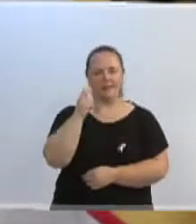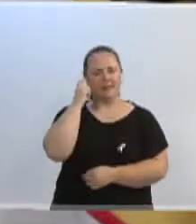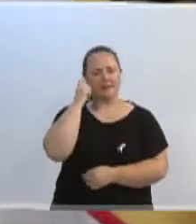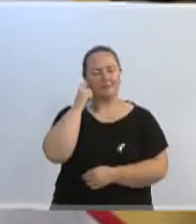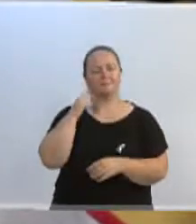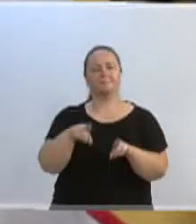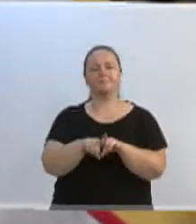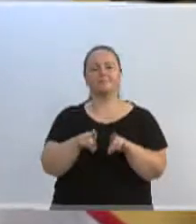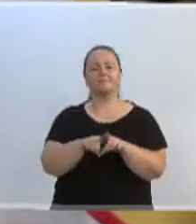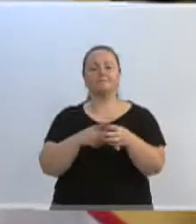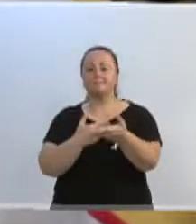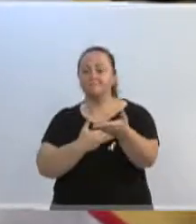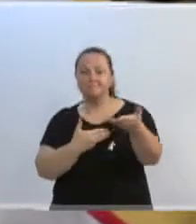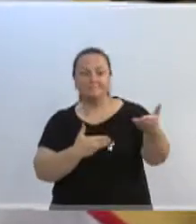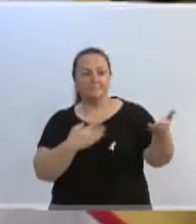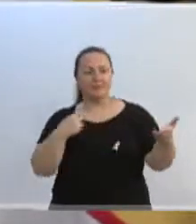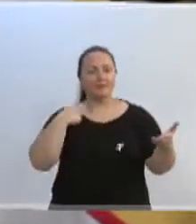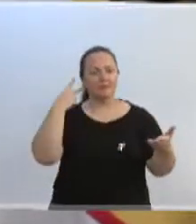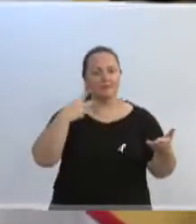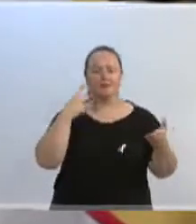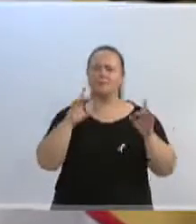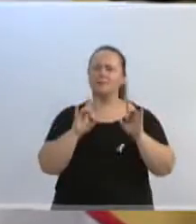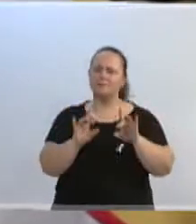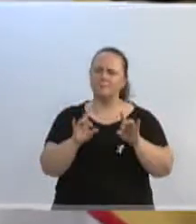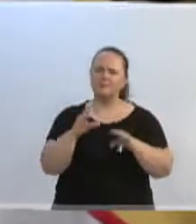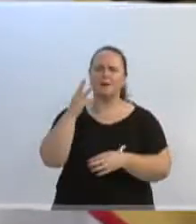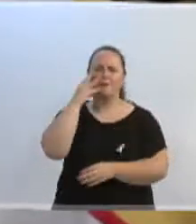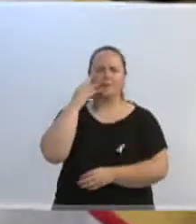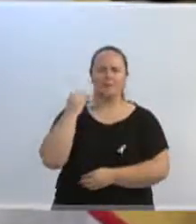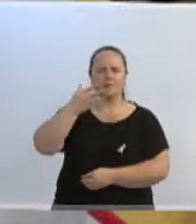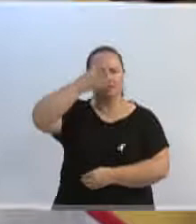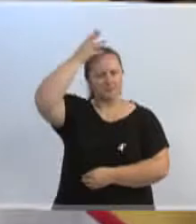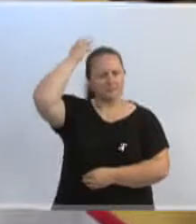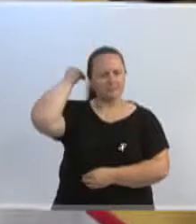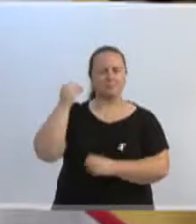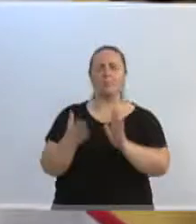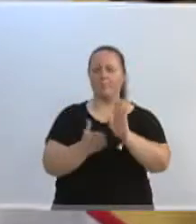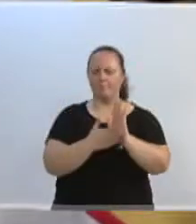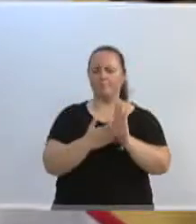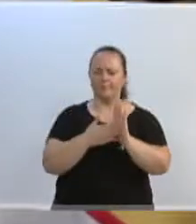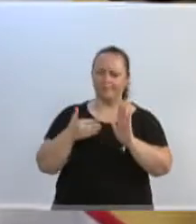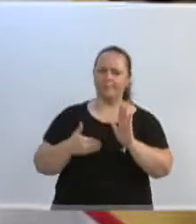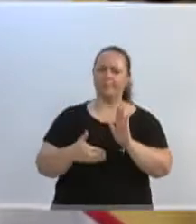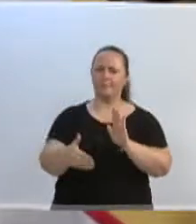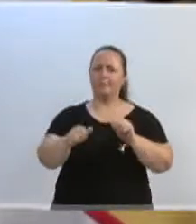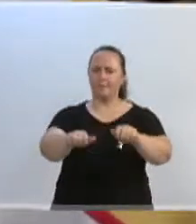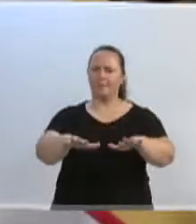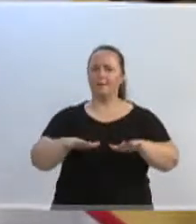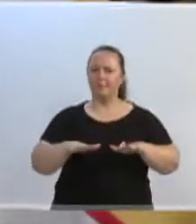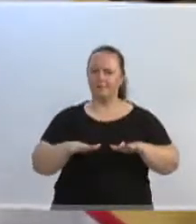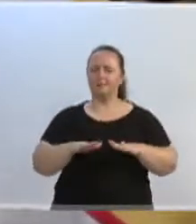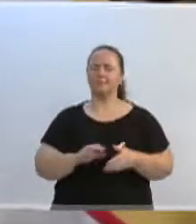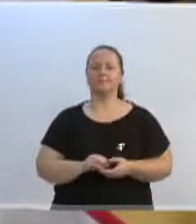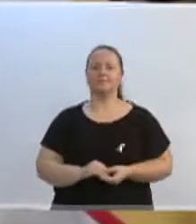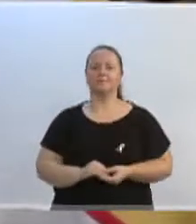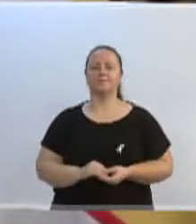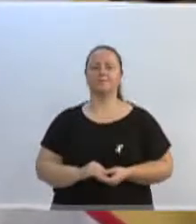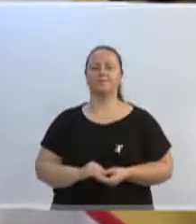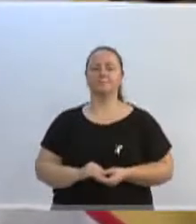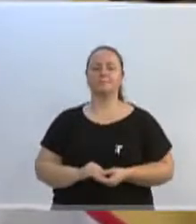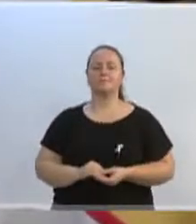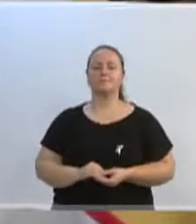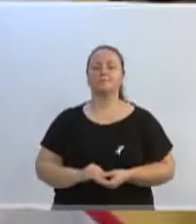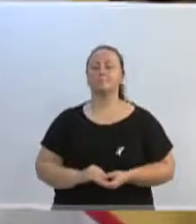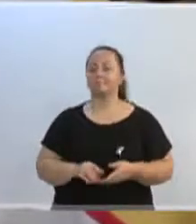colegas vereadores, em especial Gilson e Matias, pela proponência dessa audiência, os demais convidados que estão